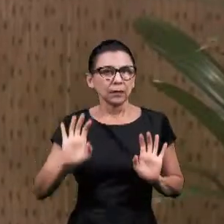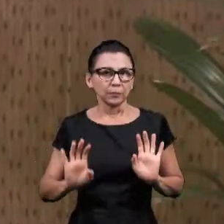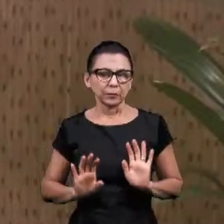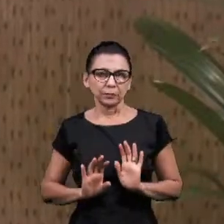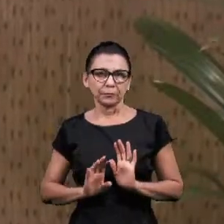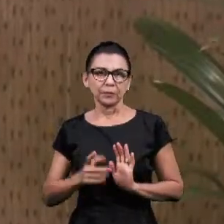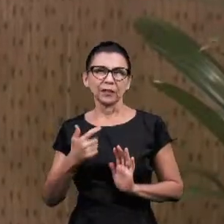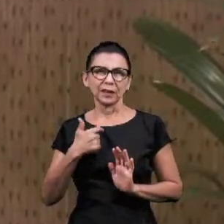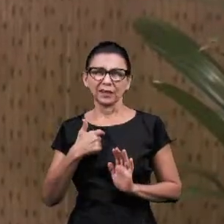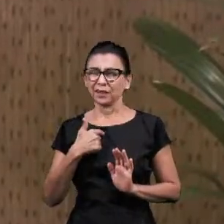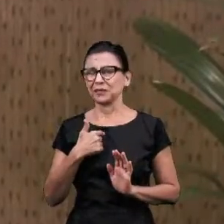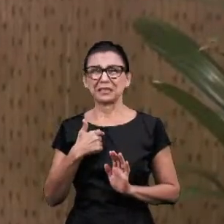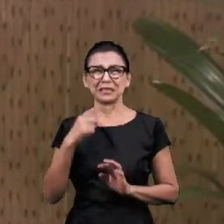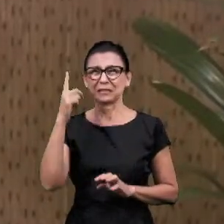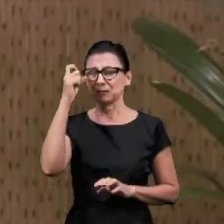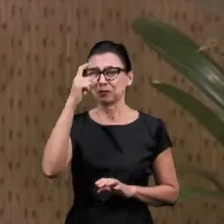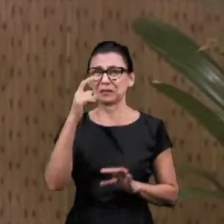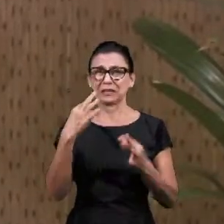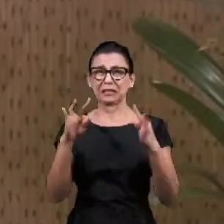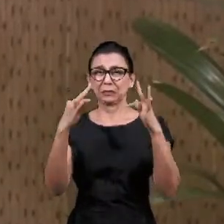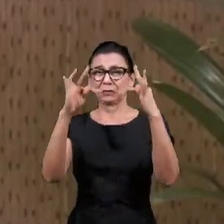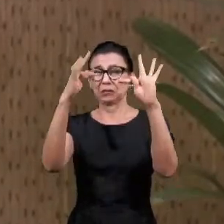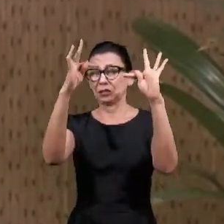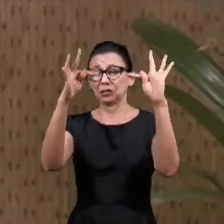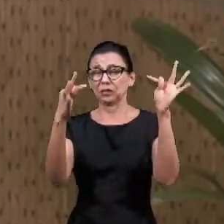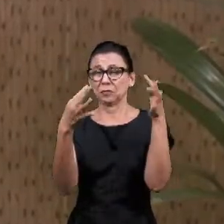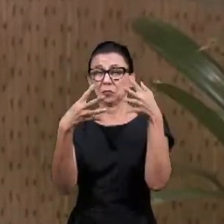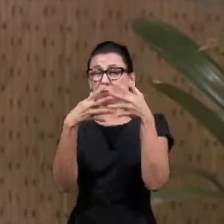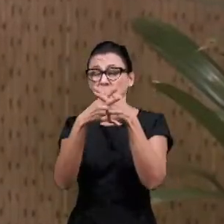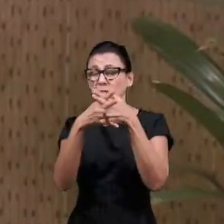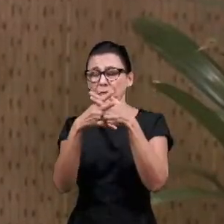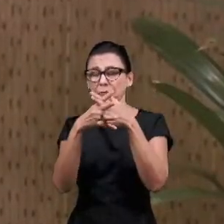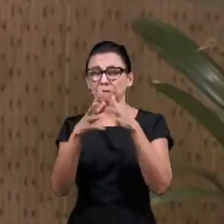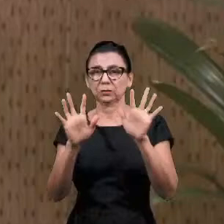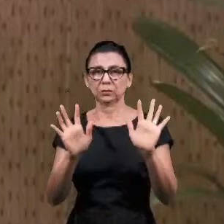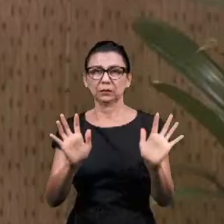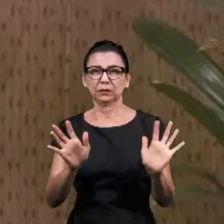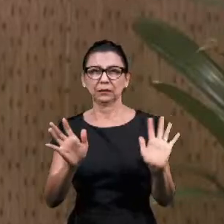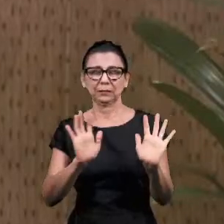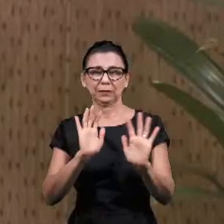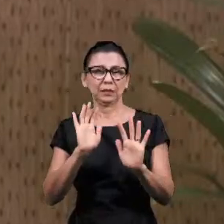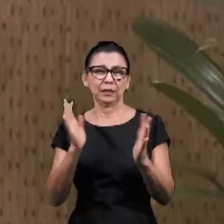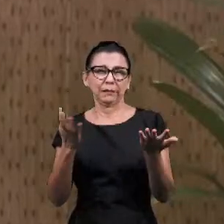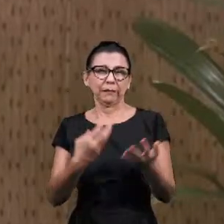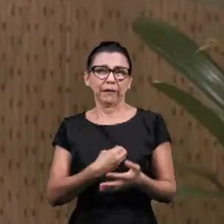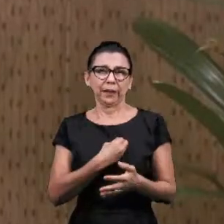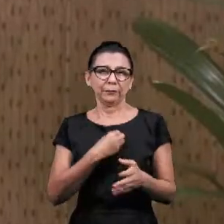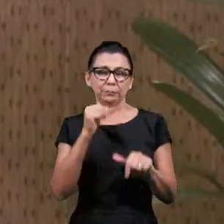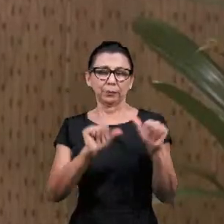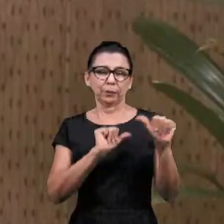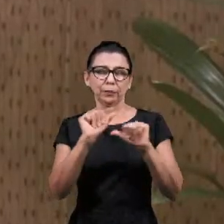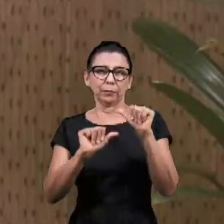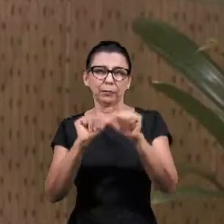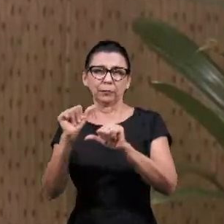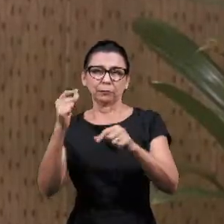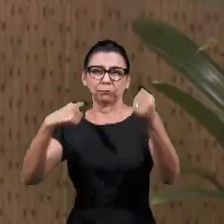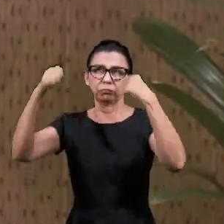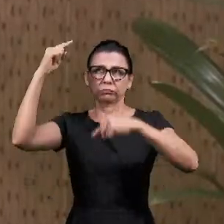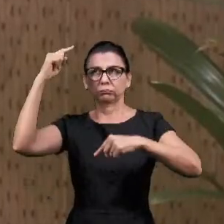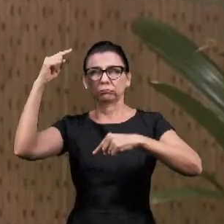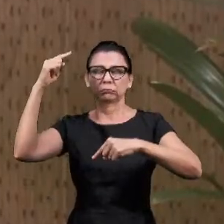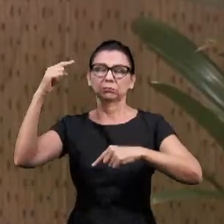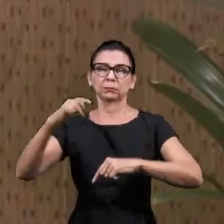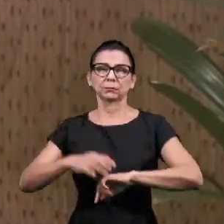vezes, com o negócio de tecnologia, a gente se atrapalha. Isso mesmo. A vida está mudando de uma maneira muito rápida. Peça